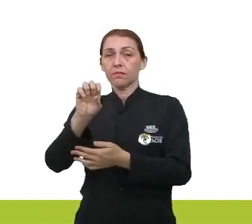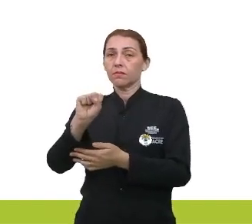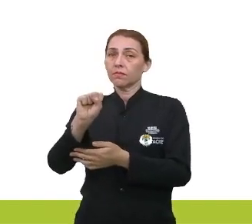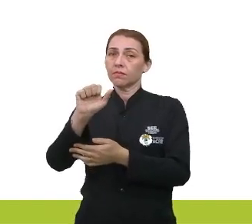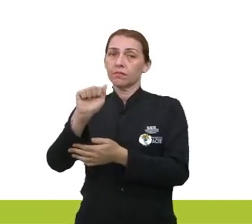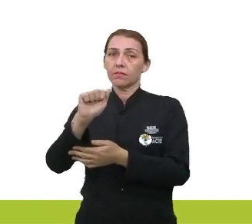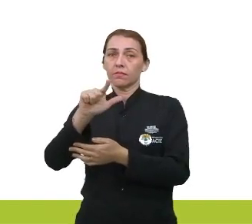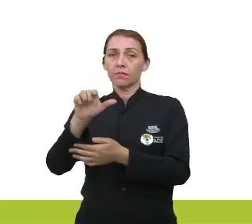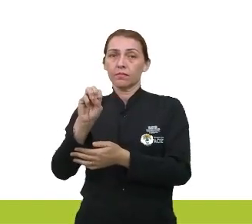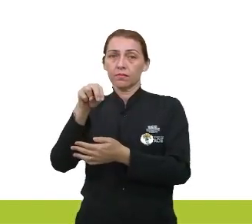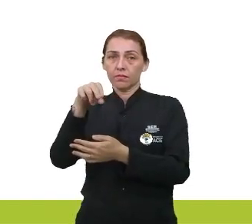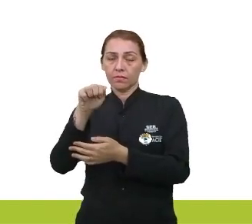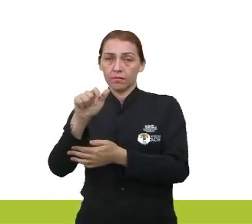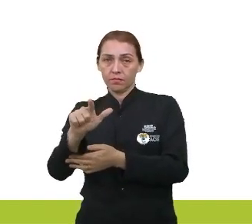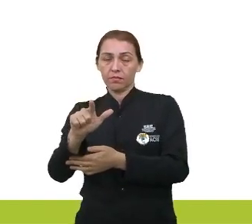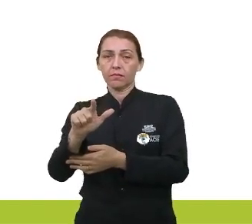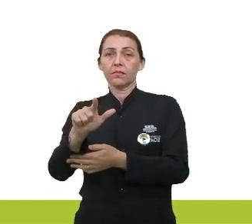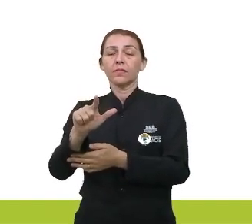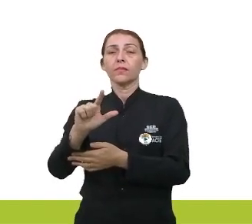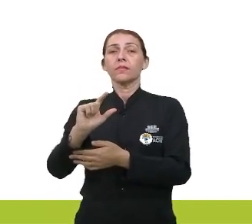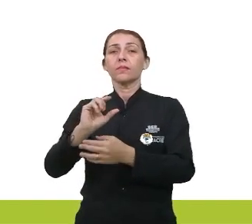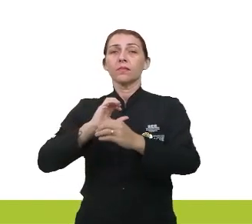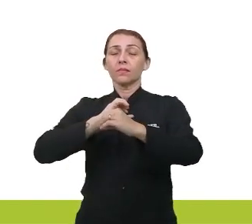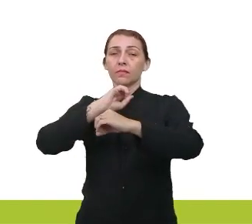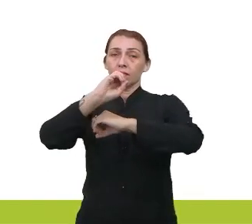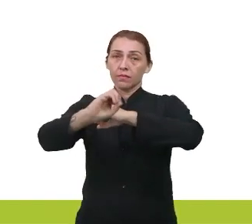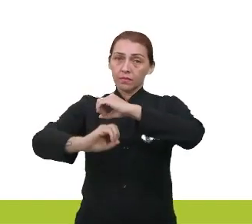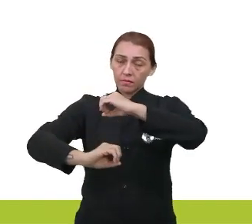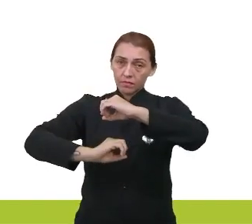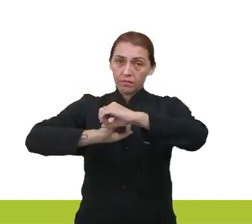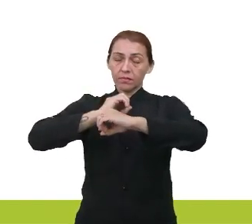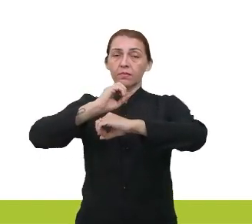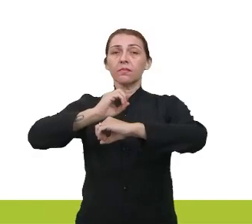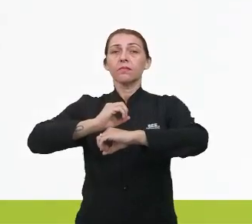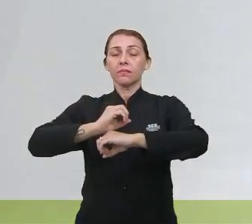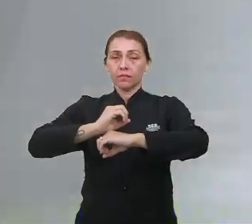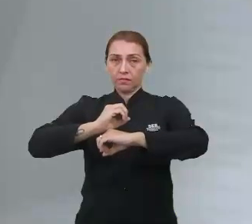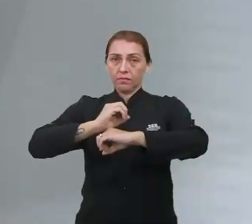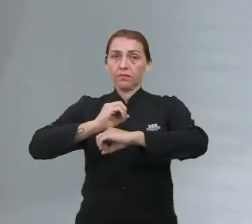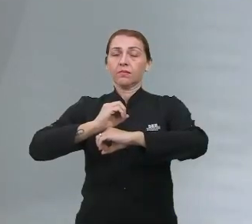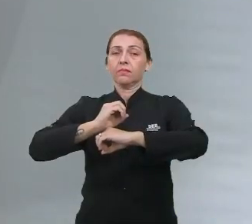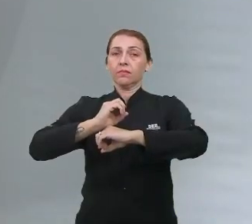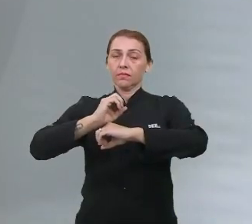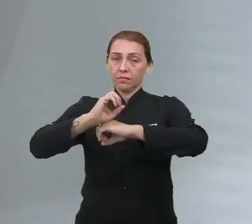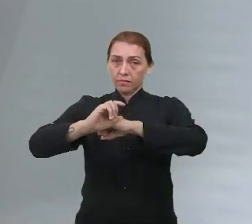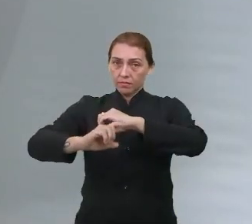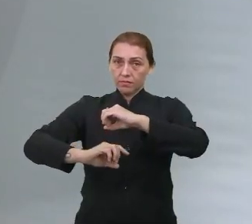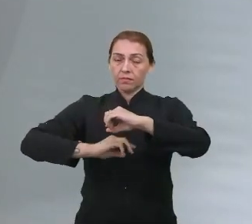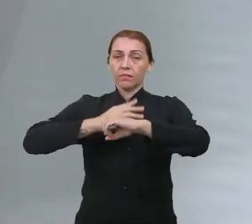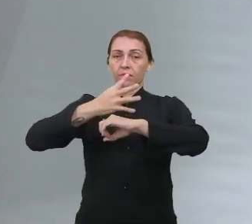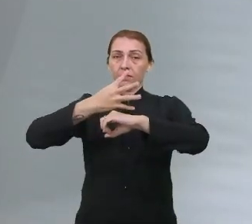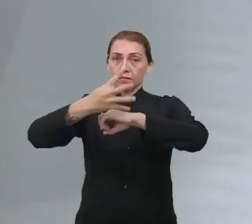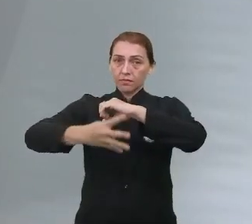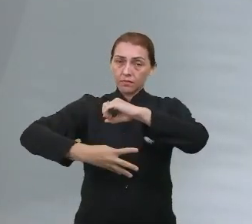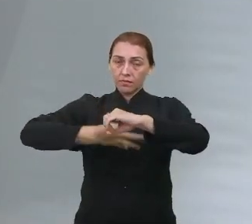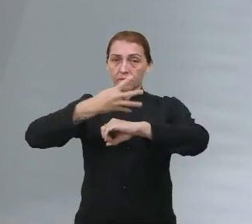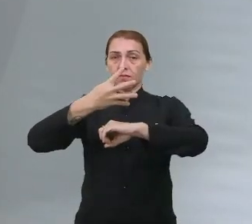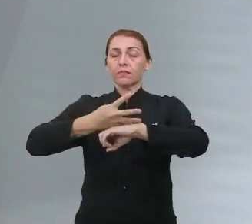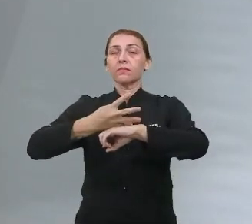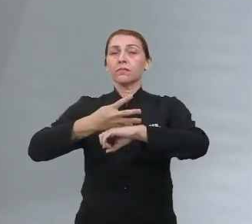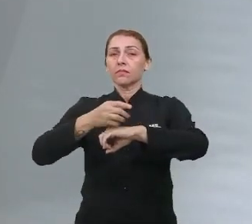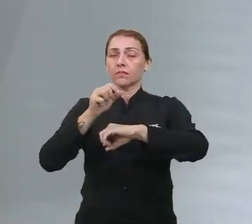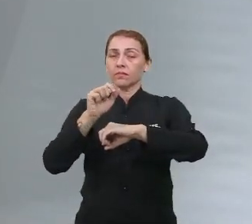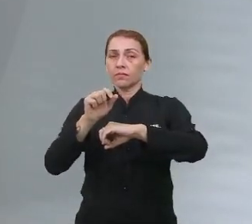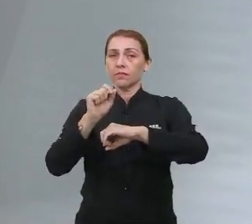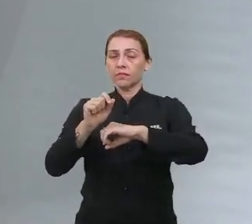sazonal, que envolve as estações do ano, tá, pessoal? Então, quando você ouvir falar em transumância